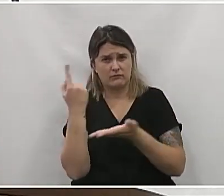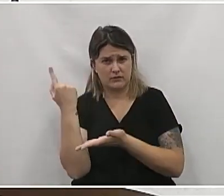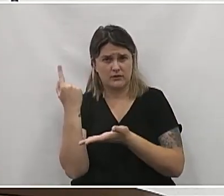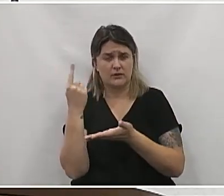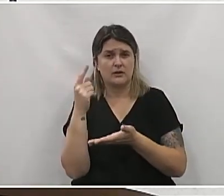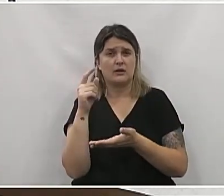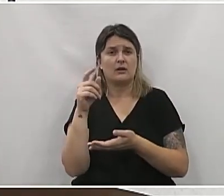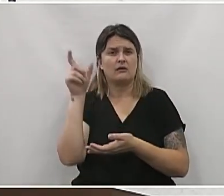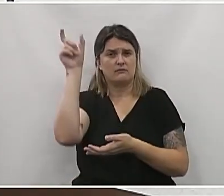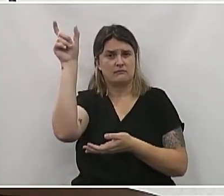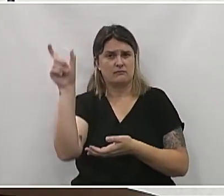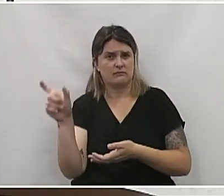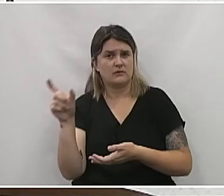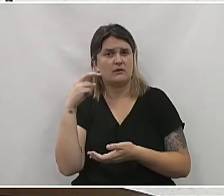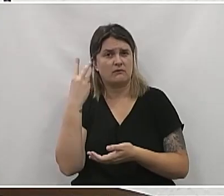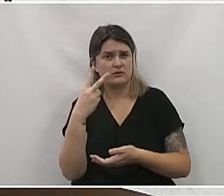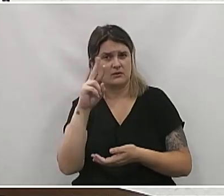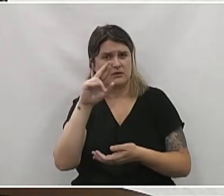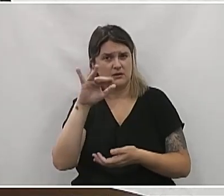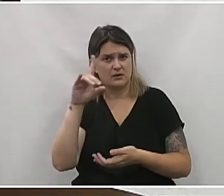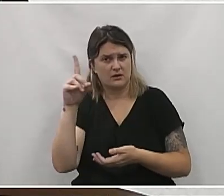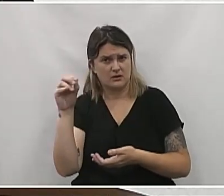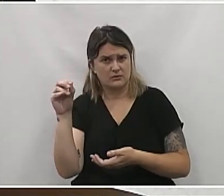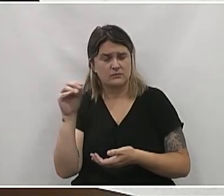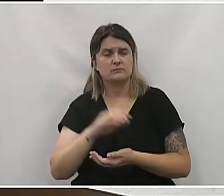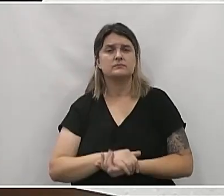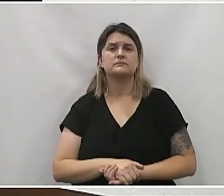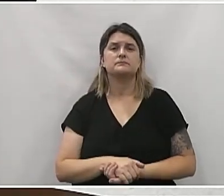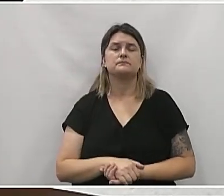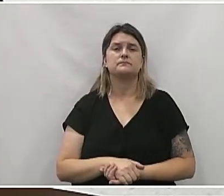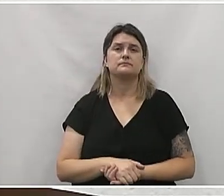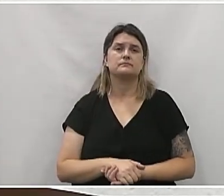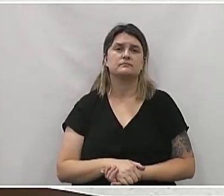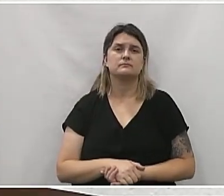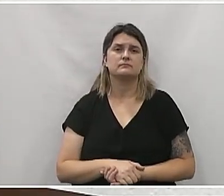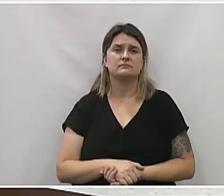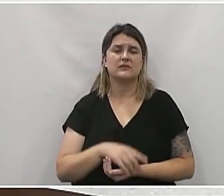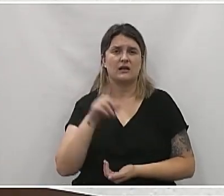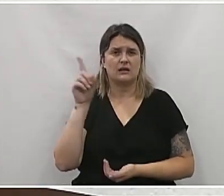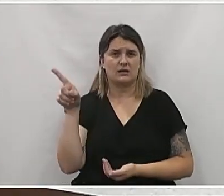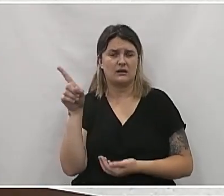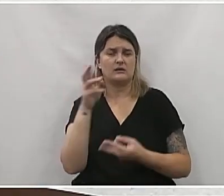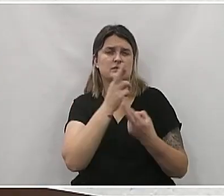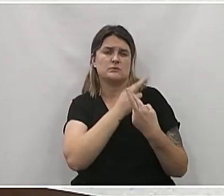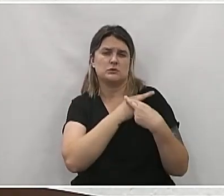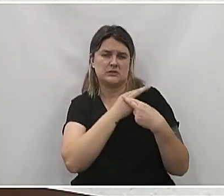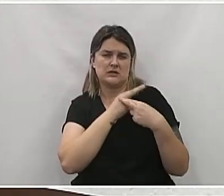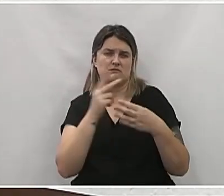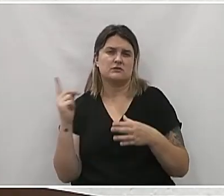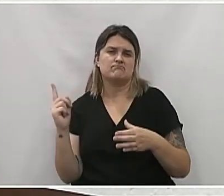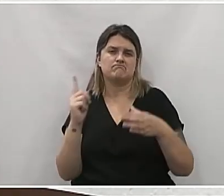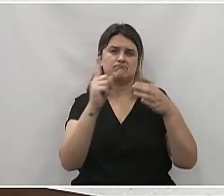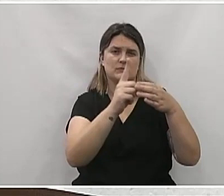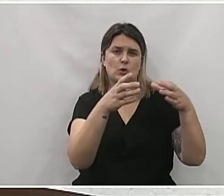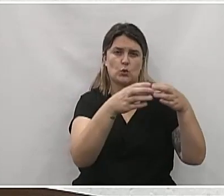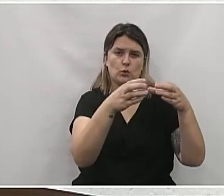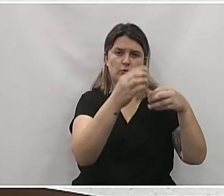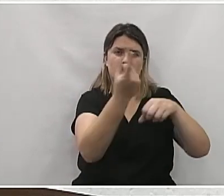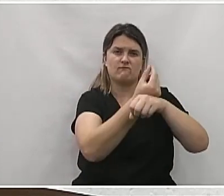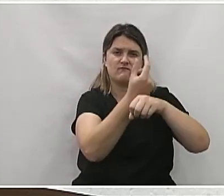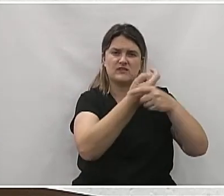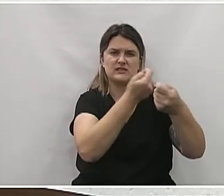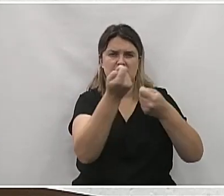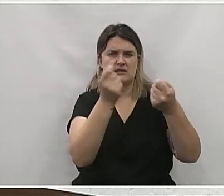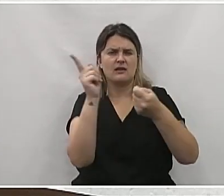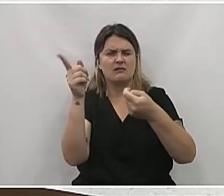qual me antecedeu, o vereador Ricardo Adriano Sass, membro da Comissão de Finanças, ao qual veio